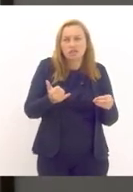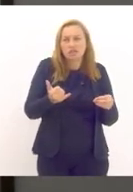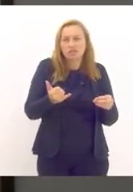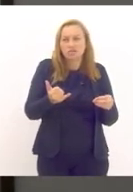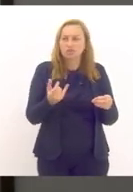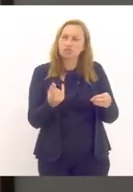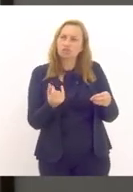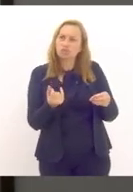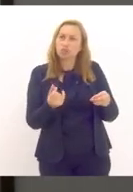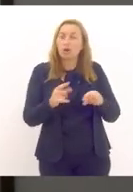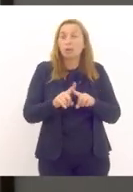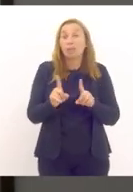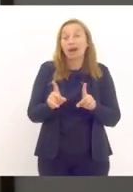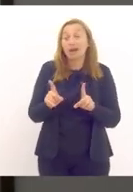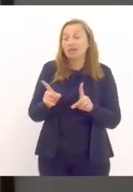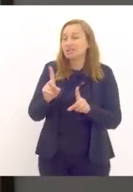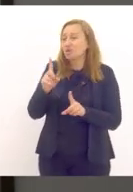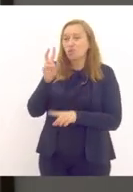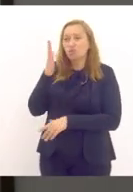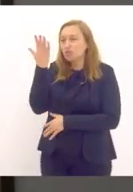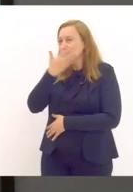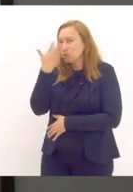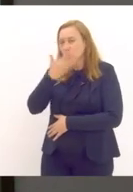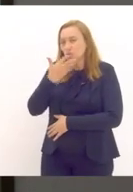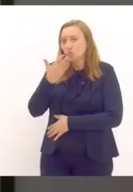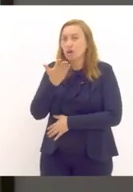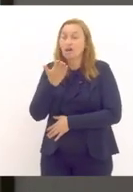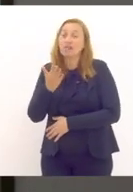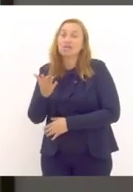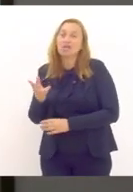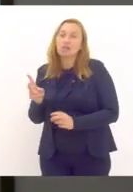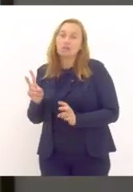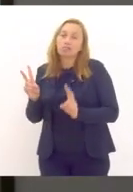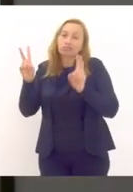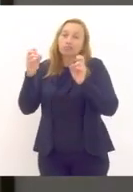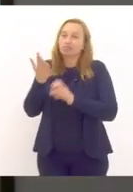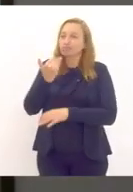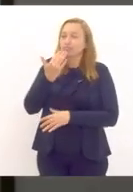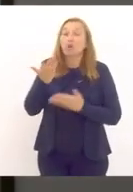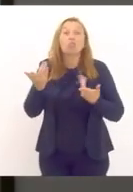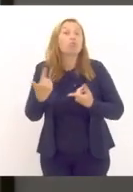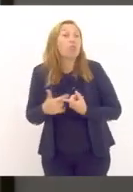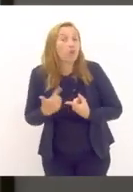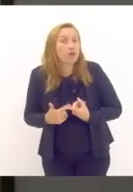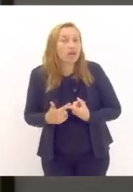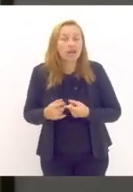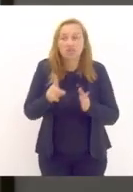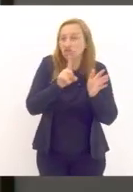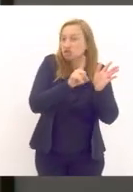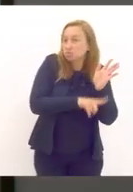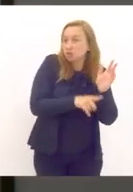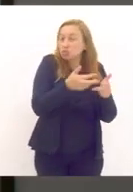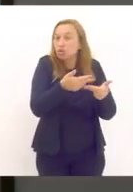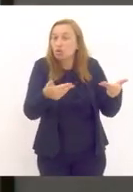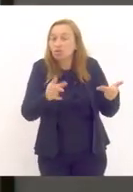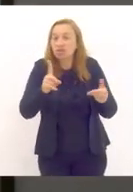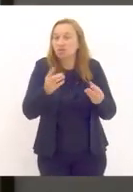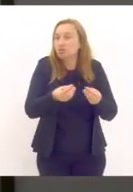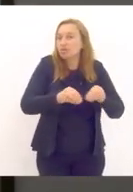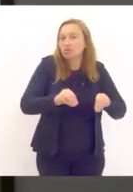Só que, infelizmente, a gente não enxergou isso em alimentos. Por que isso? Porque nós diminuímos coisas que não